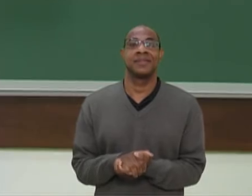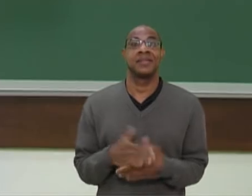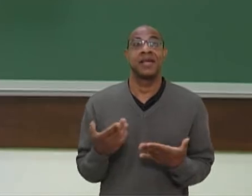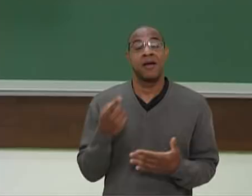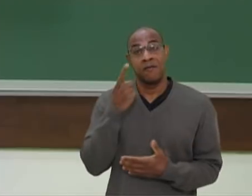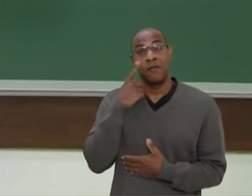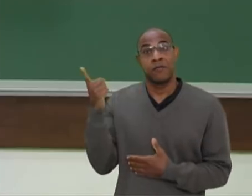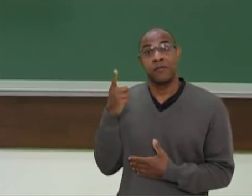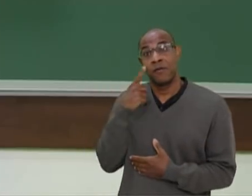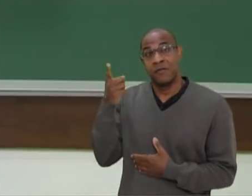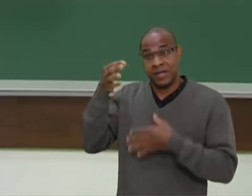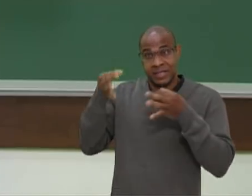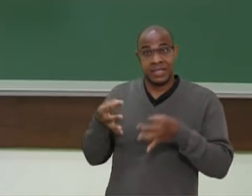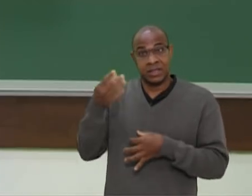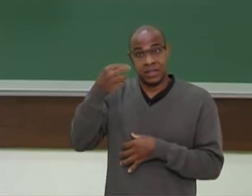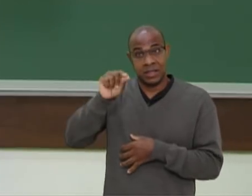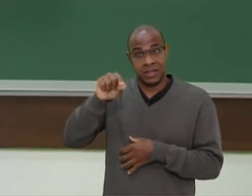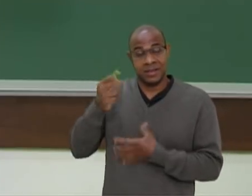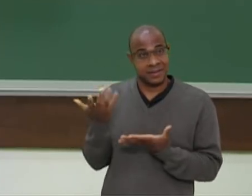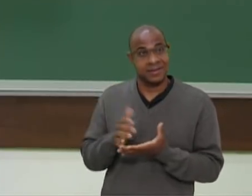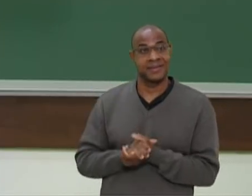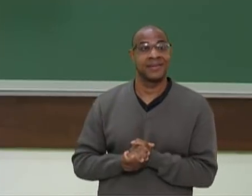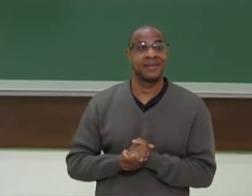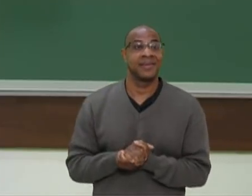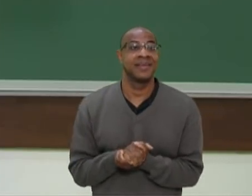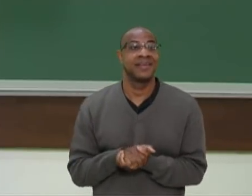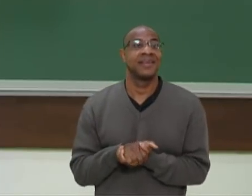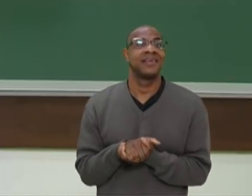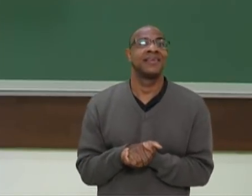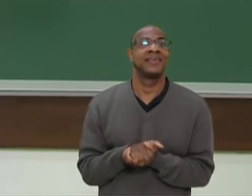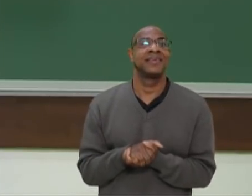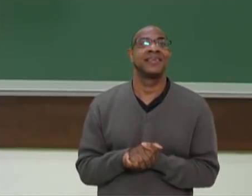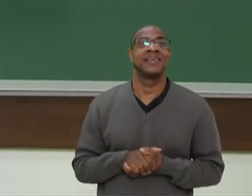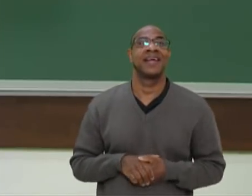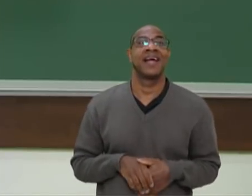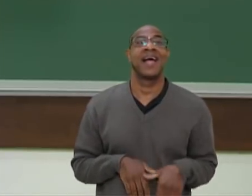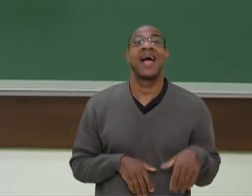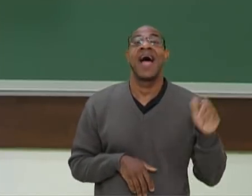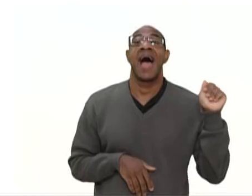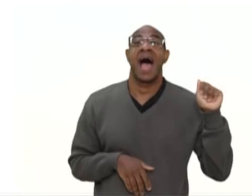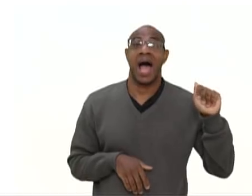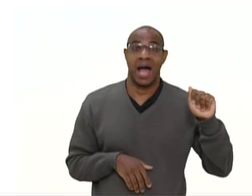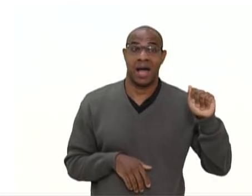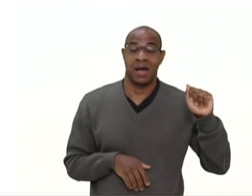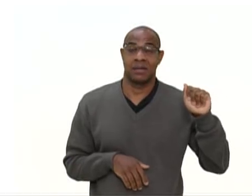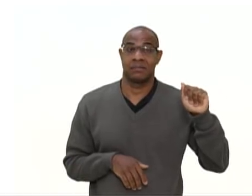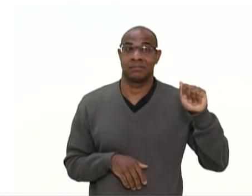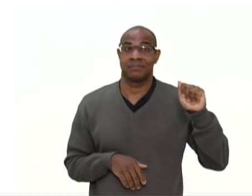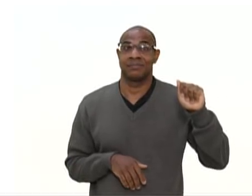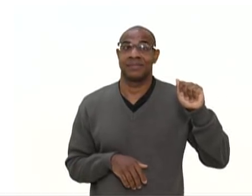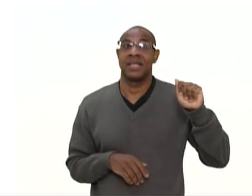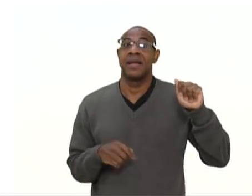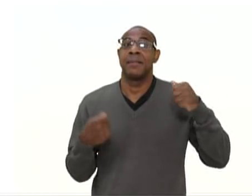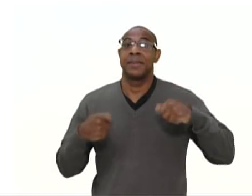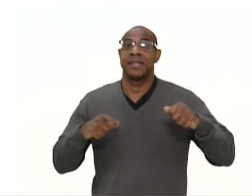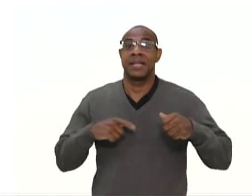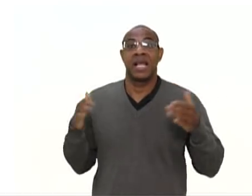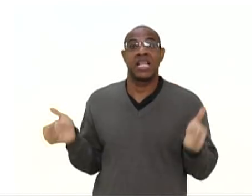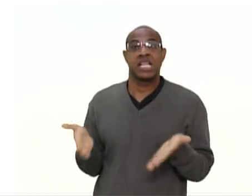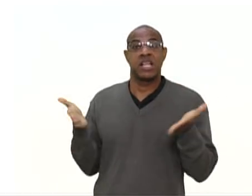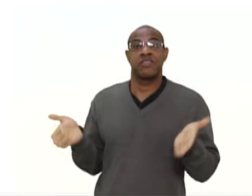Vamos confirmar a nossa questão aí que vocês marcaram? Letra A, temos que incentivar